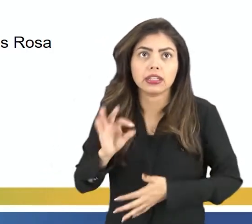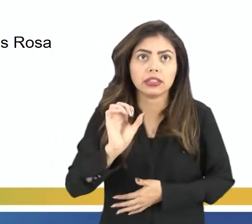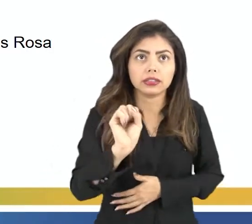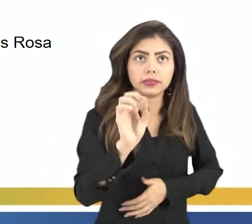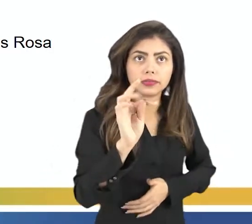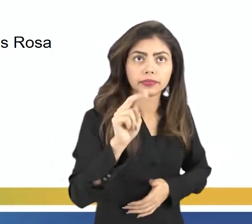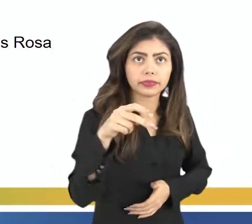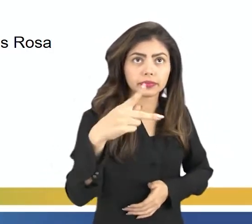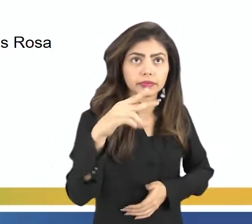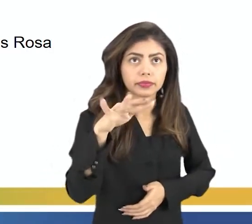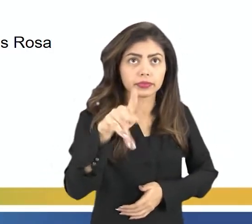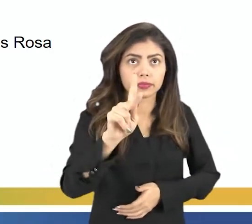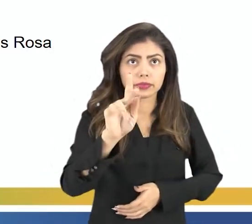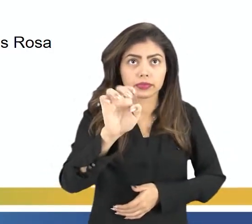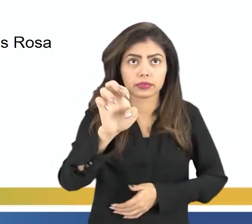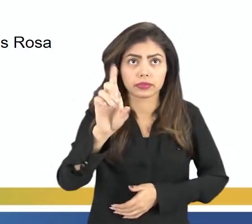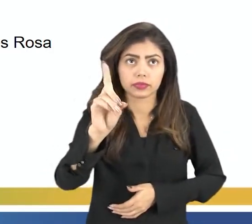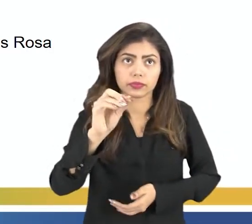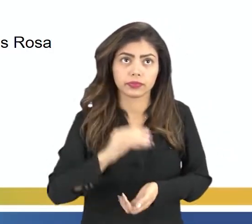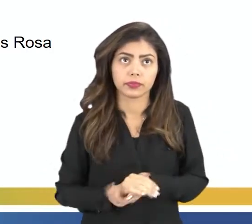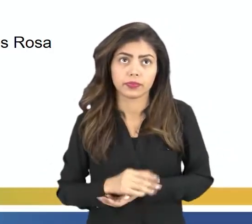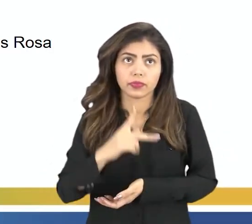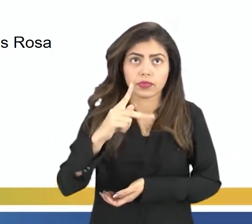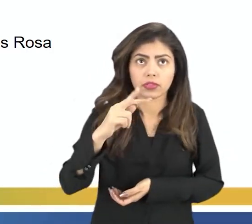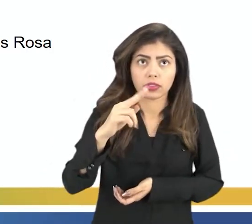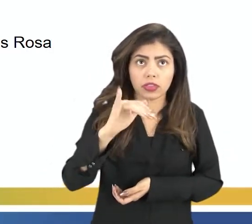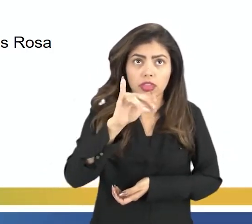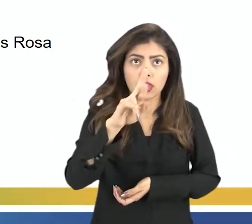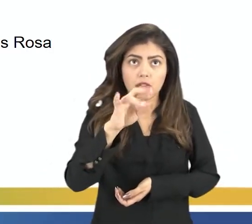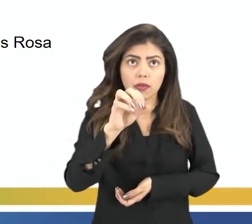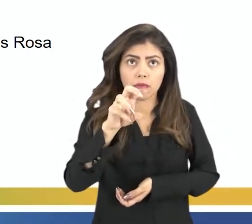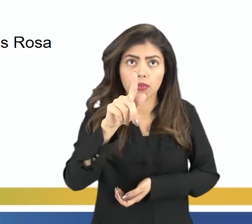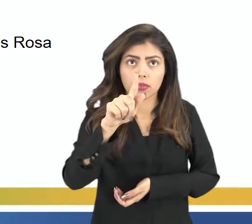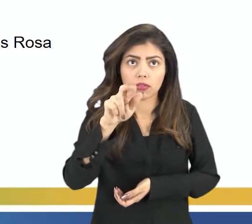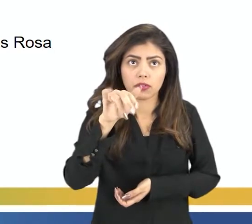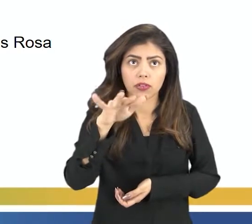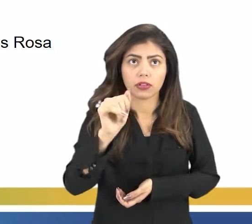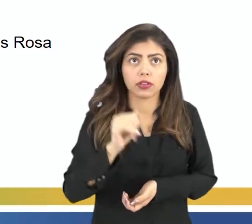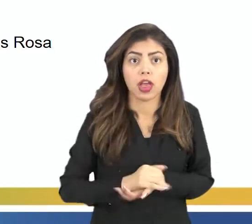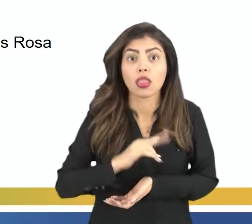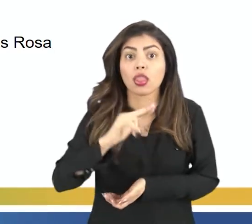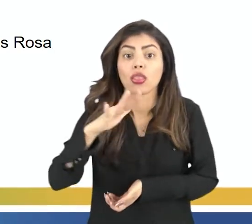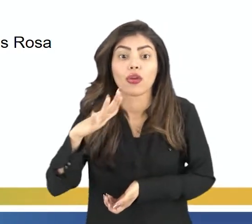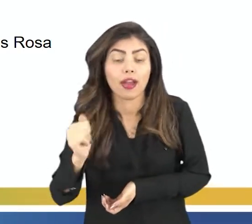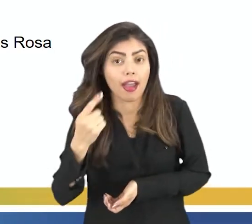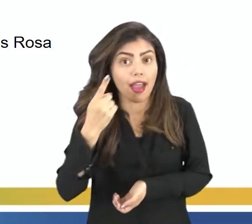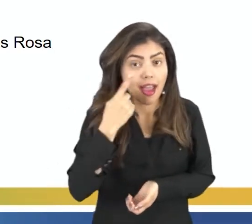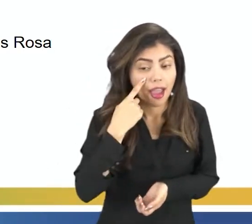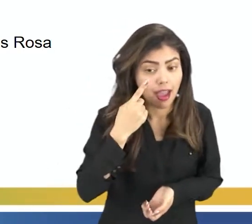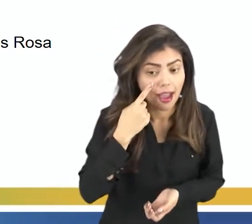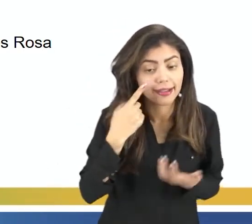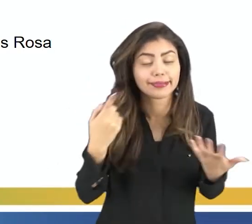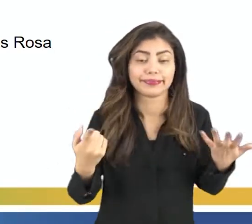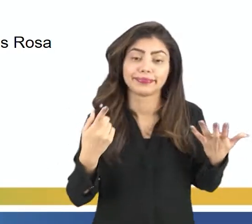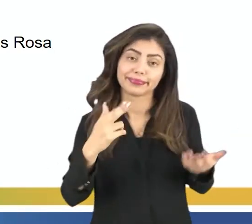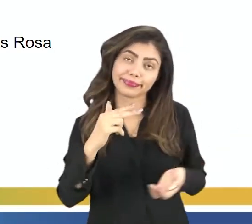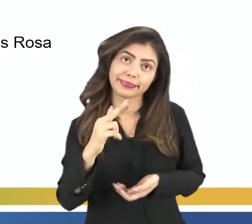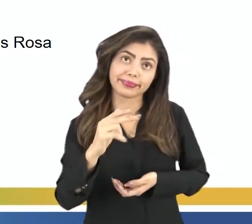Poe. Contos de fada, Irmãos Grings. Quem não viu, nunca ouviu falar dos